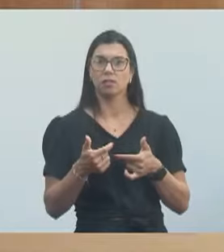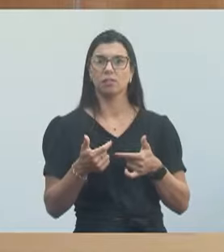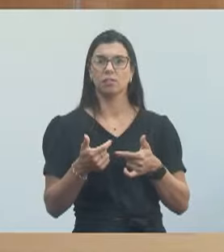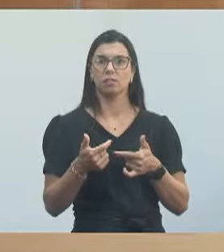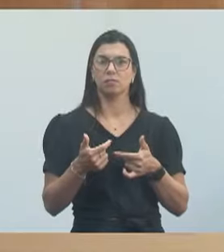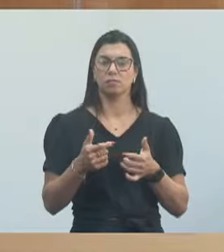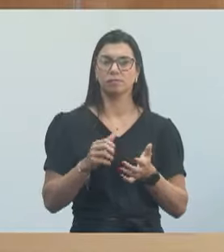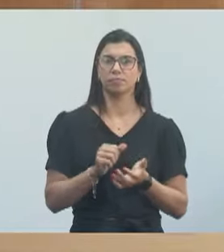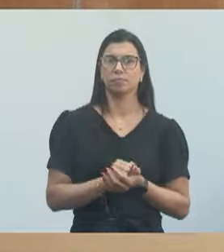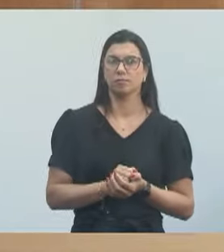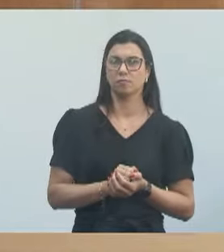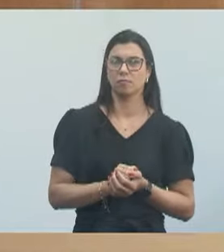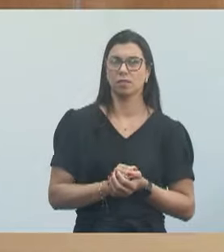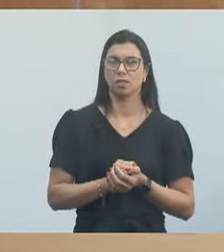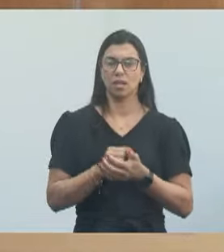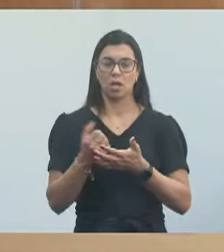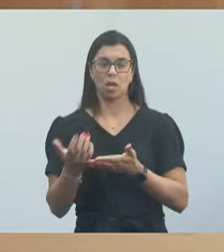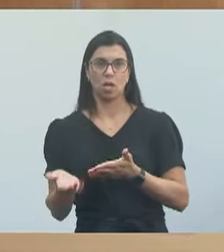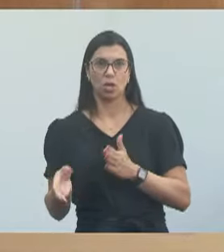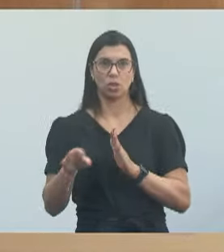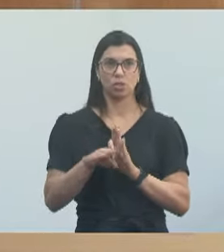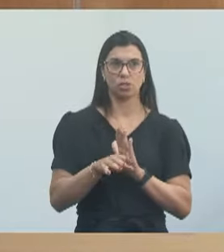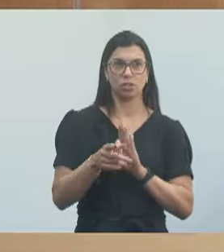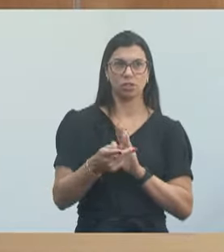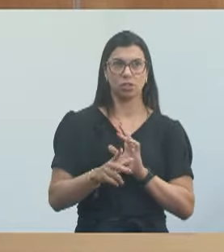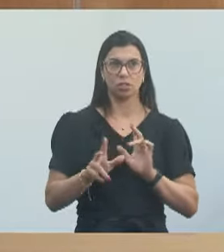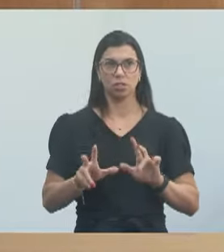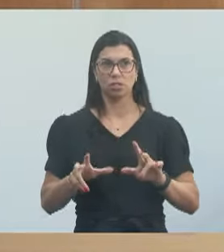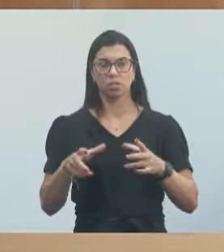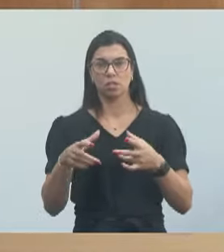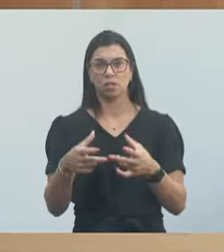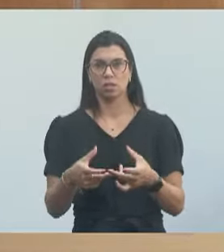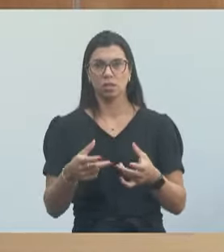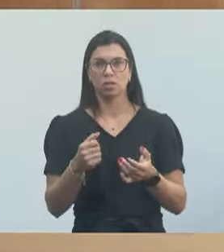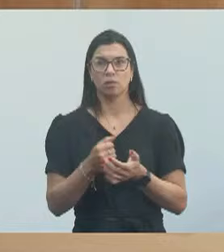nesse ponto que vem aqui cheio